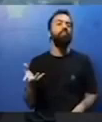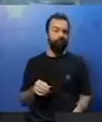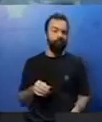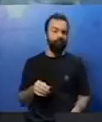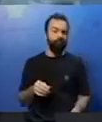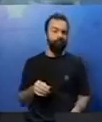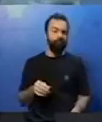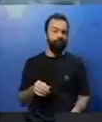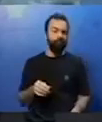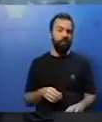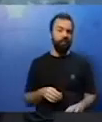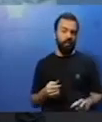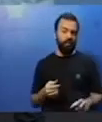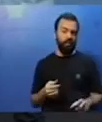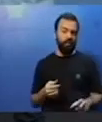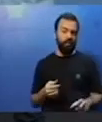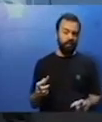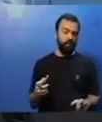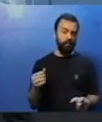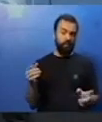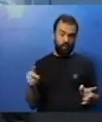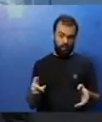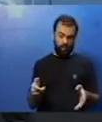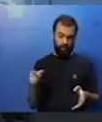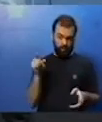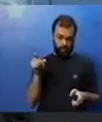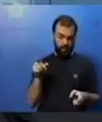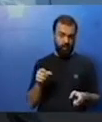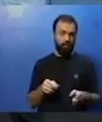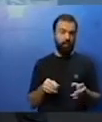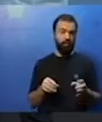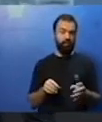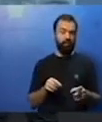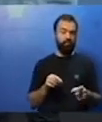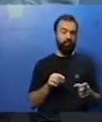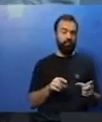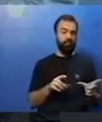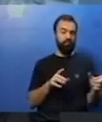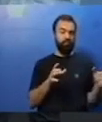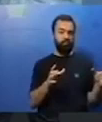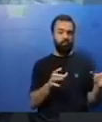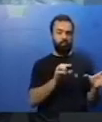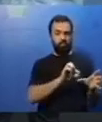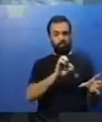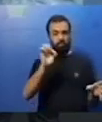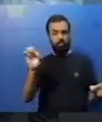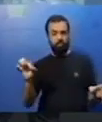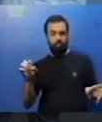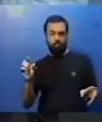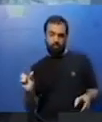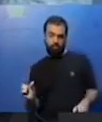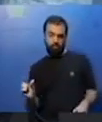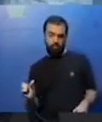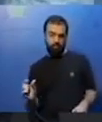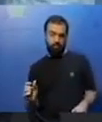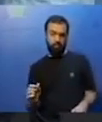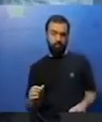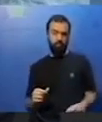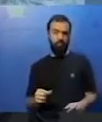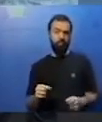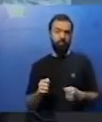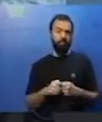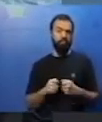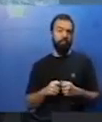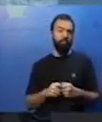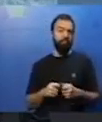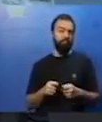Como eu saí do maior para o menor, fiz divisão. Quando eu saio do menor para o